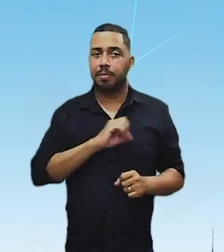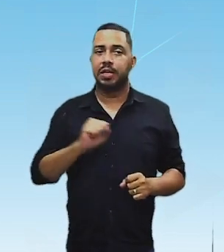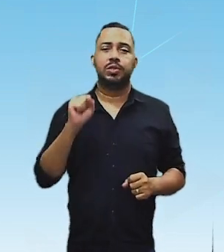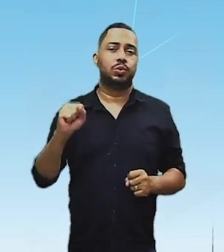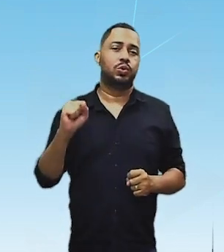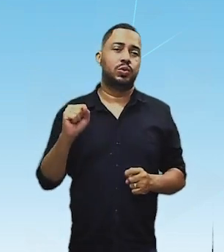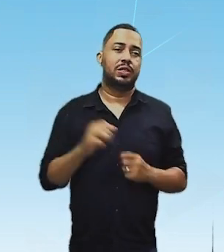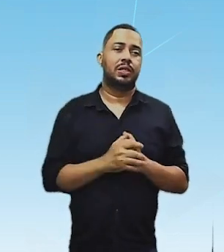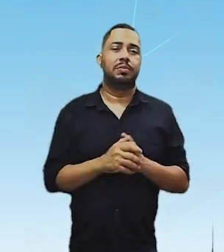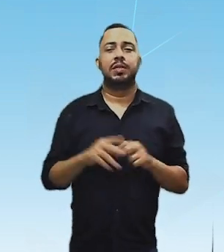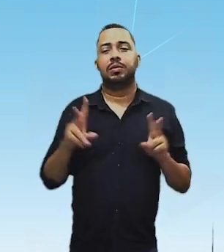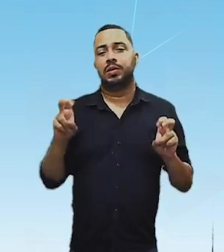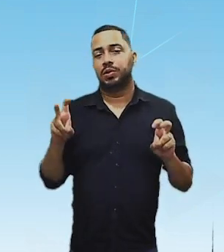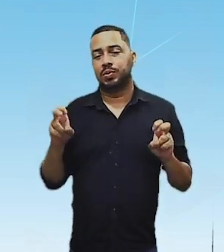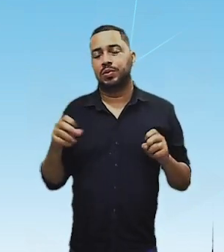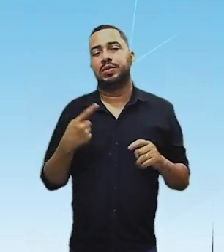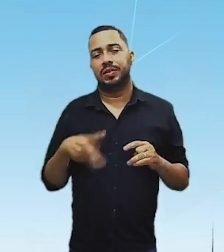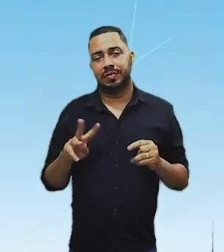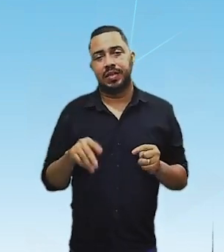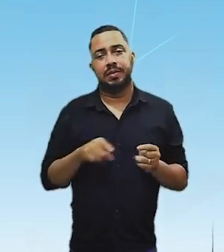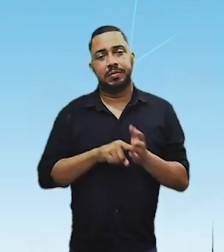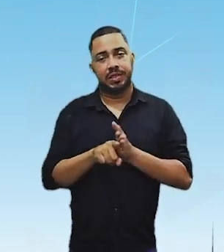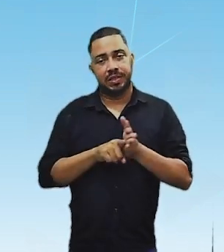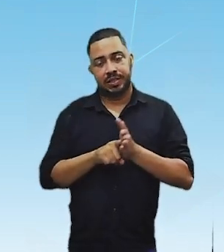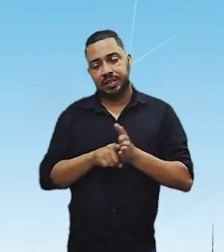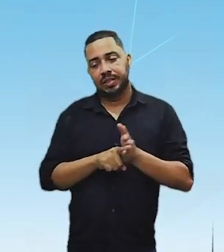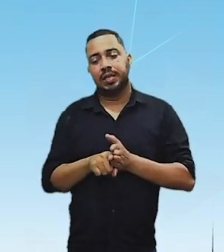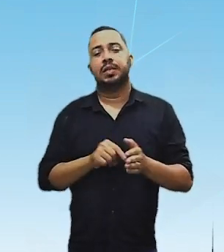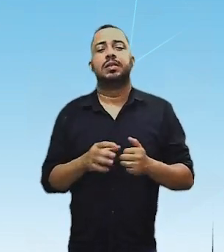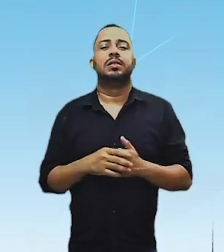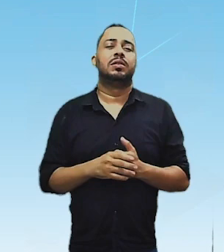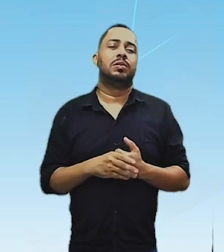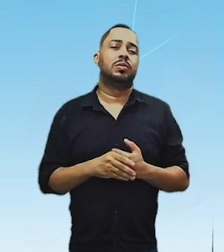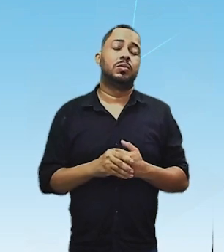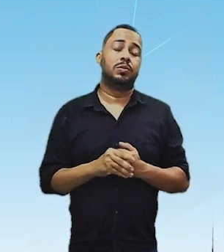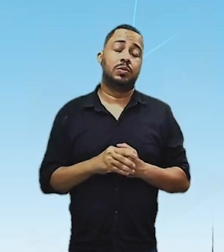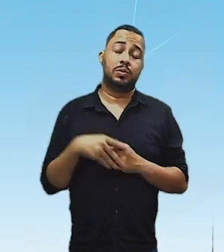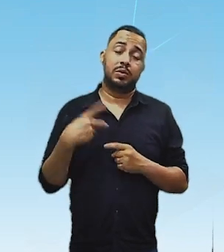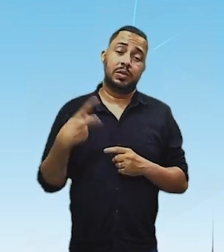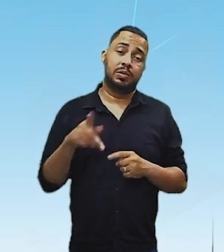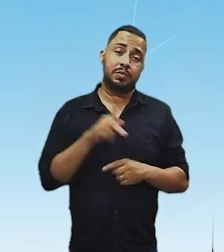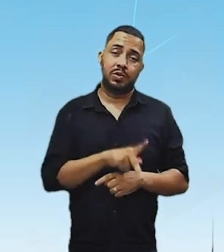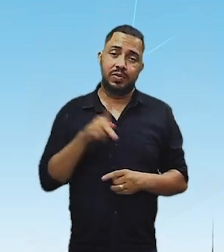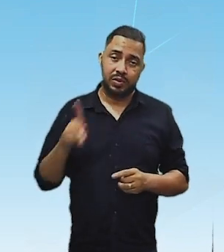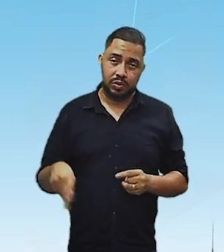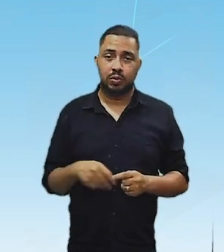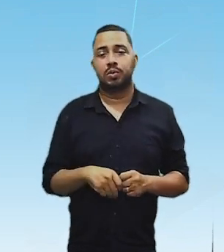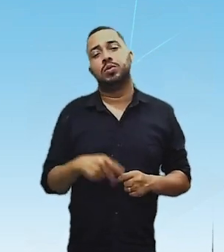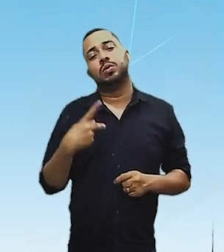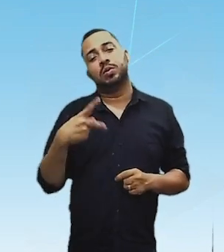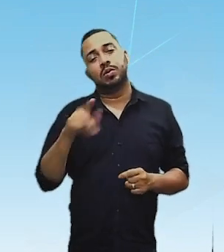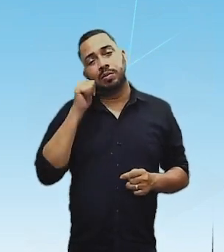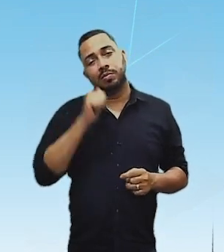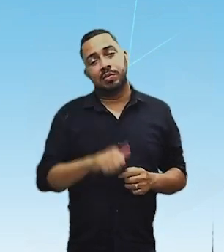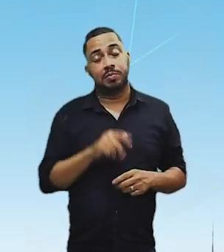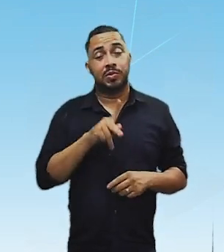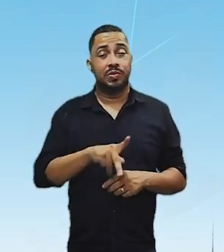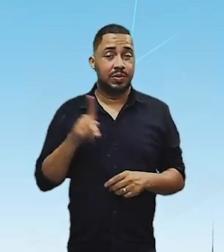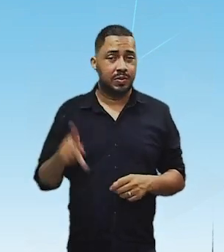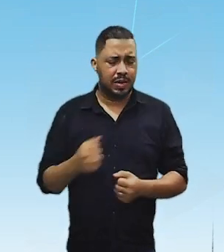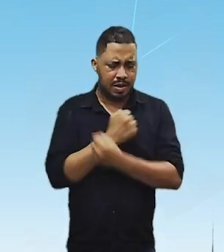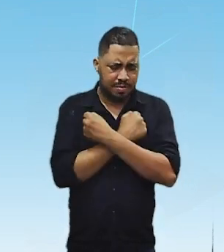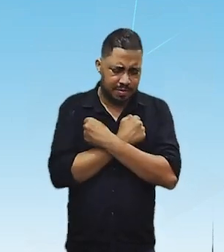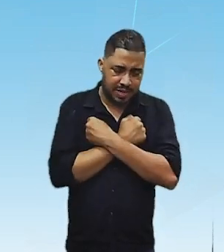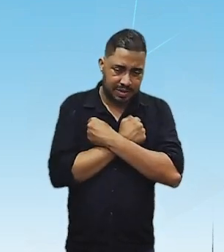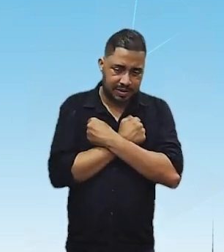pelo assunto que vocês vão pesquisar com o seu professor, com a sua professora. Manda um abraço aqui